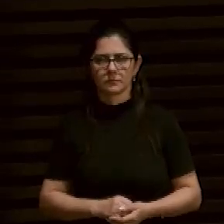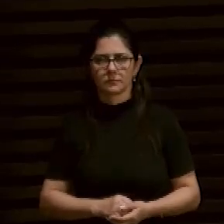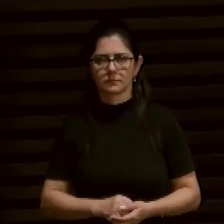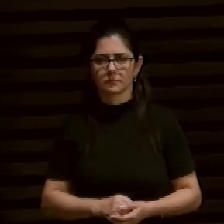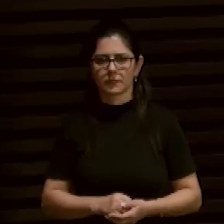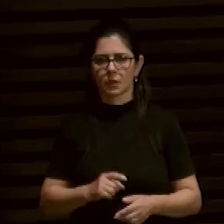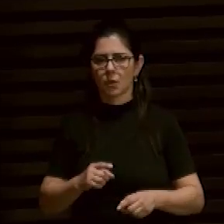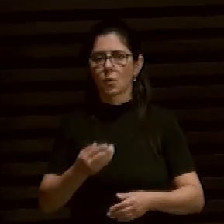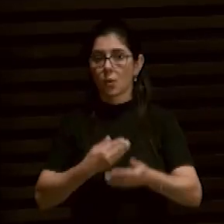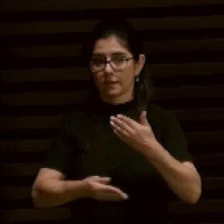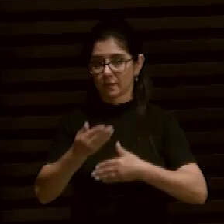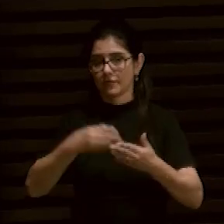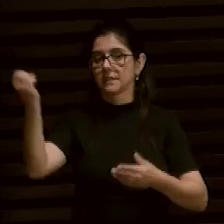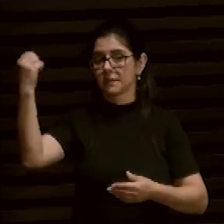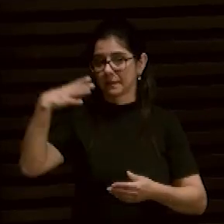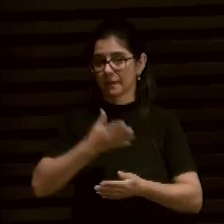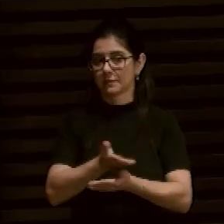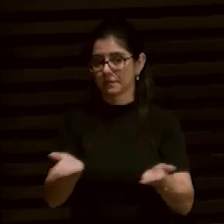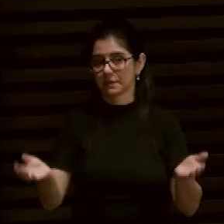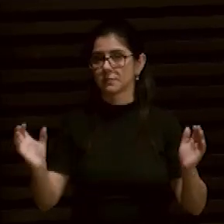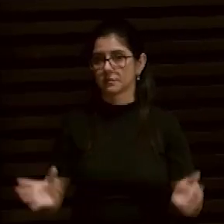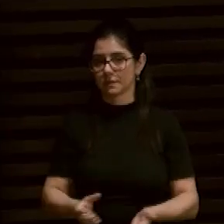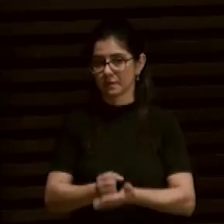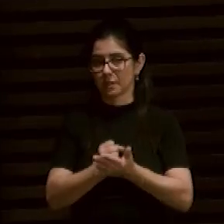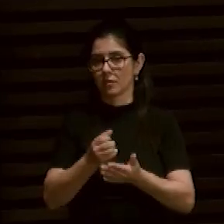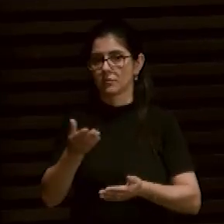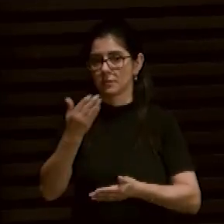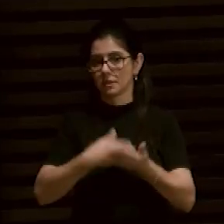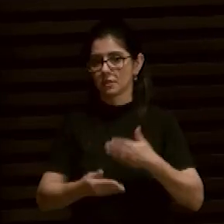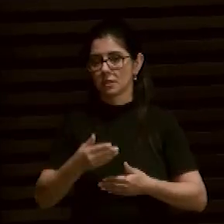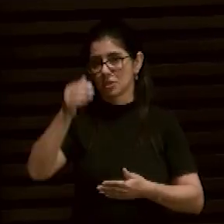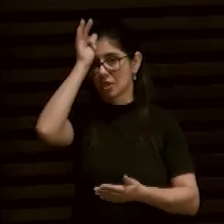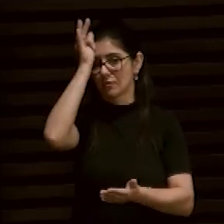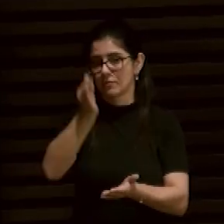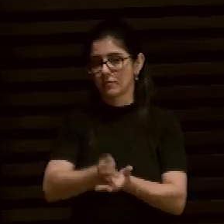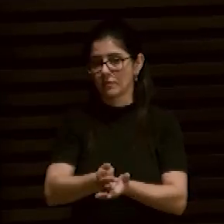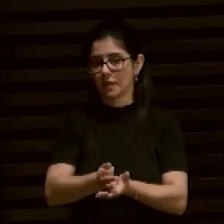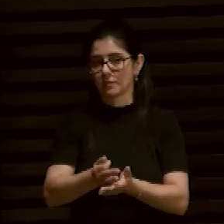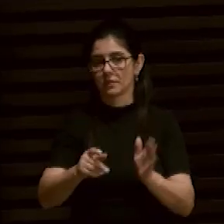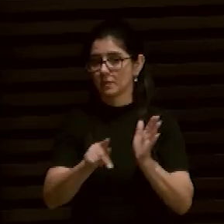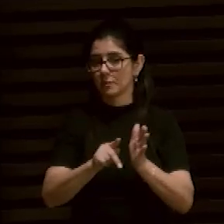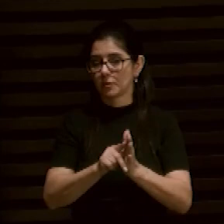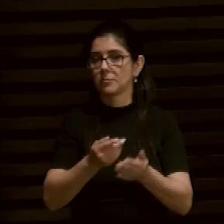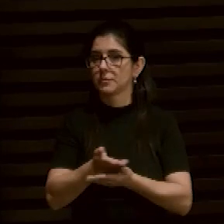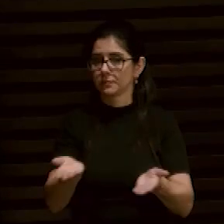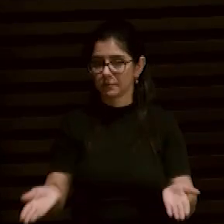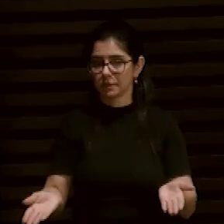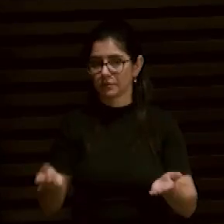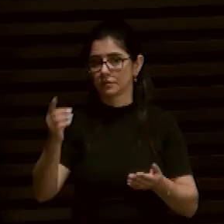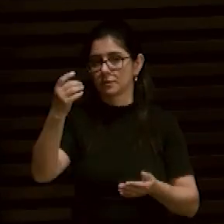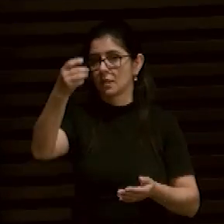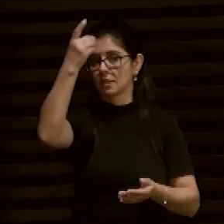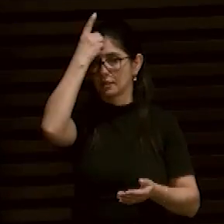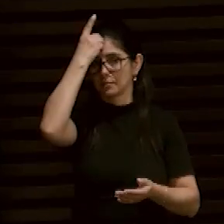Porque pela graça sois salvos, mediante a fé. E isto não vem de vós, é dom de Deus, não de obras